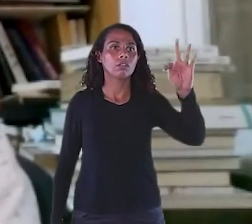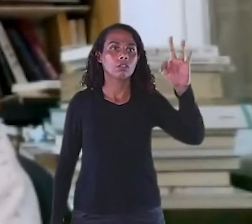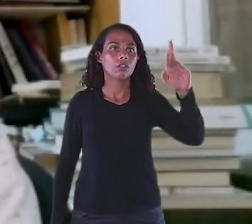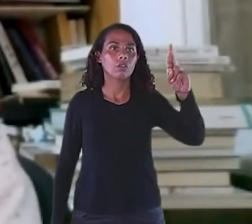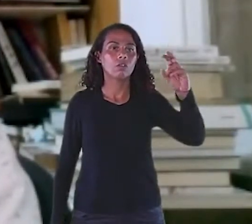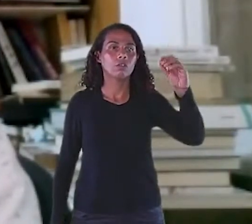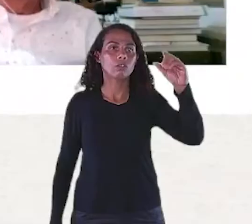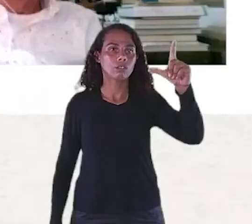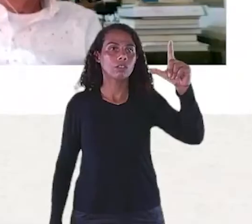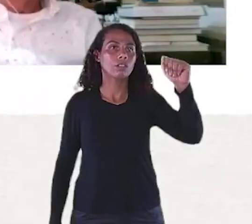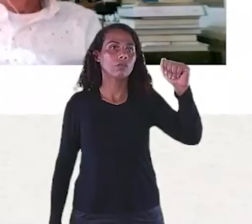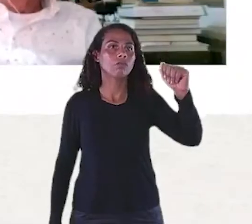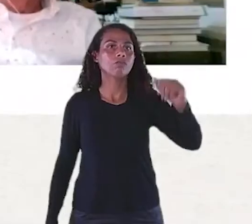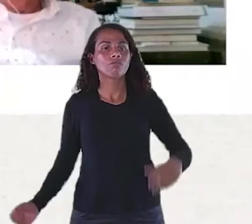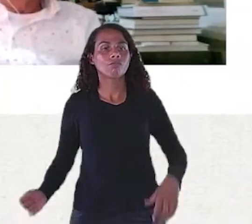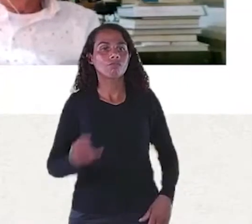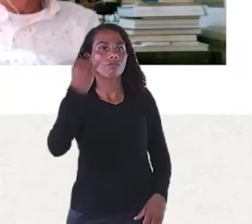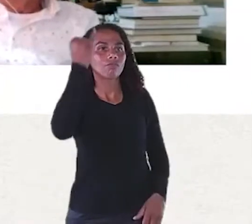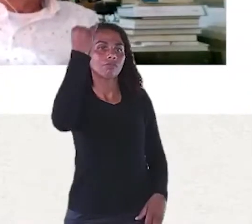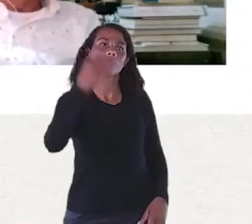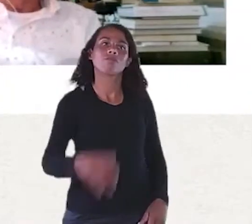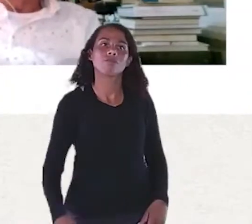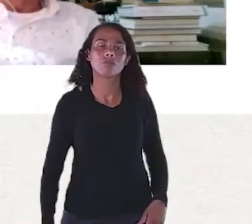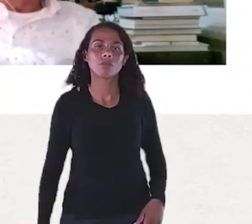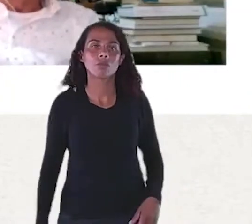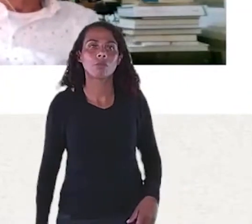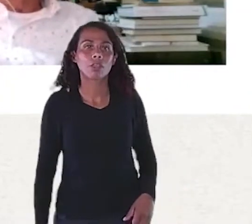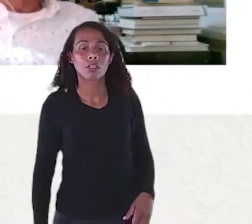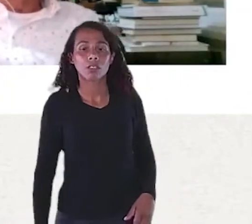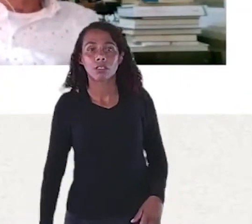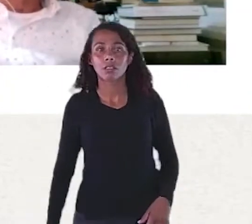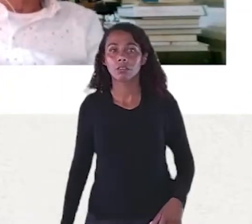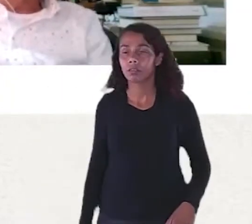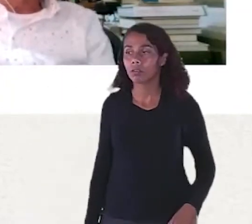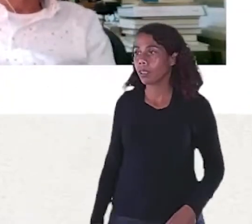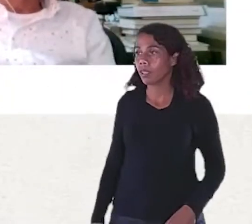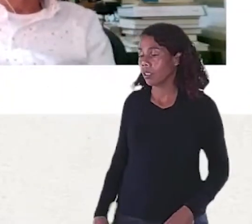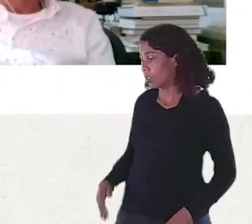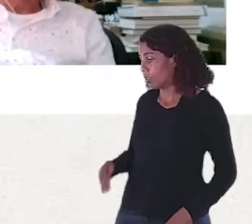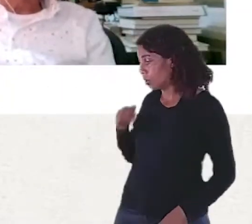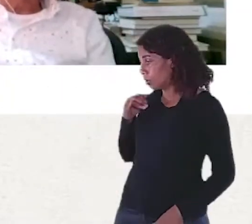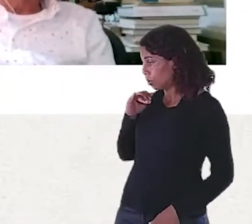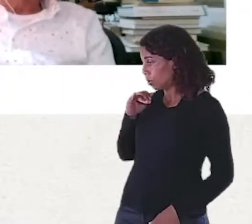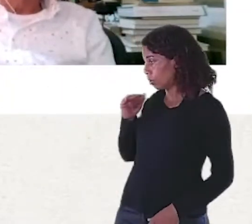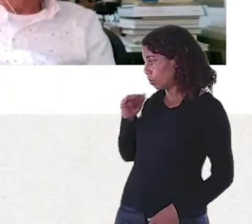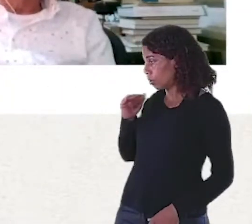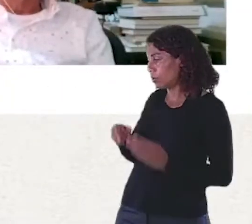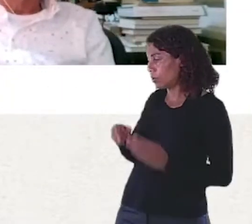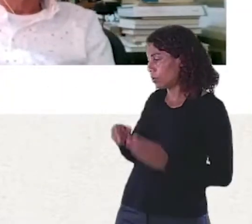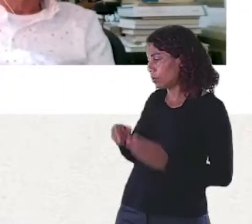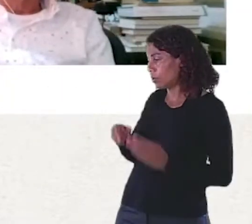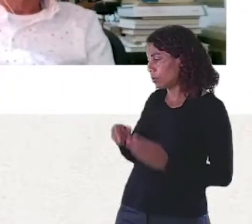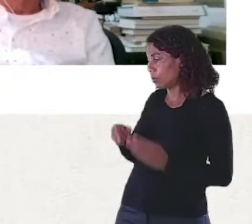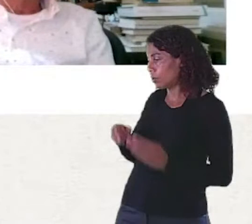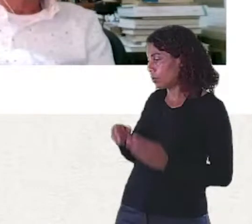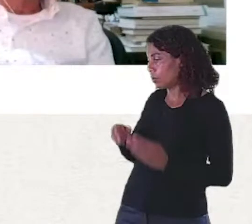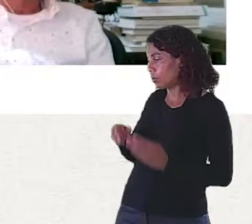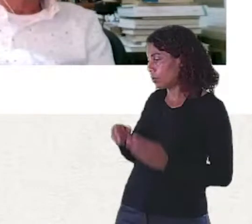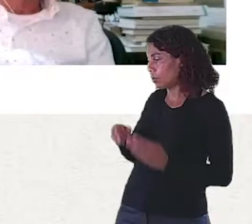Altar das Montanhas de Minas é uma raridade. É um belo romance, né?